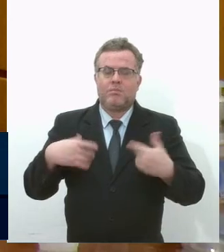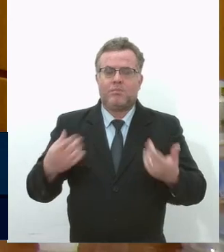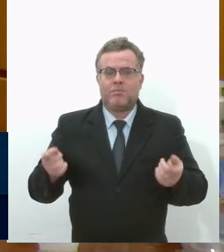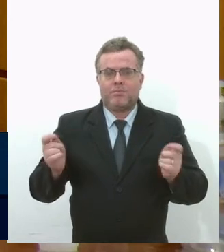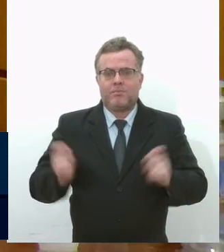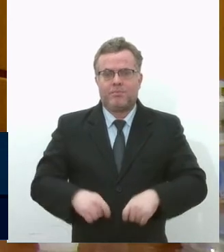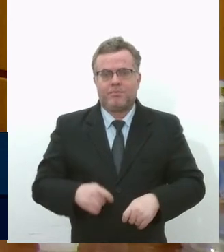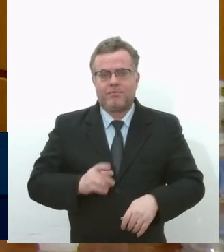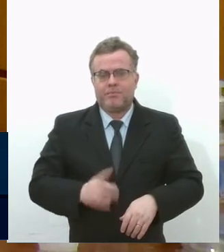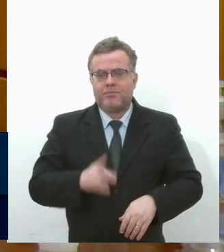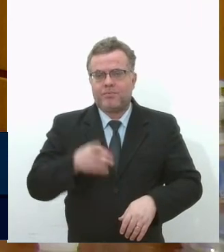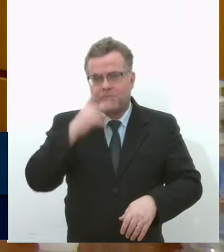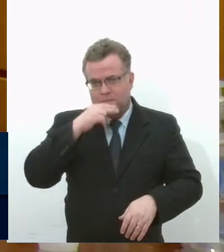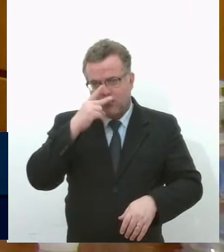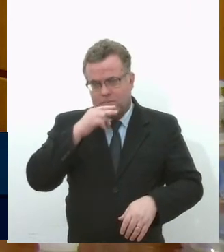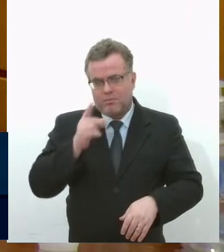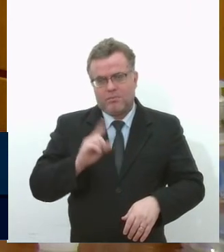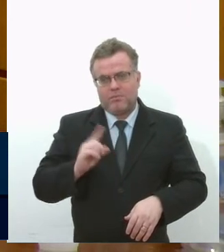continuar dessa forma.